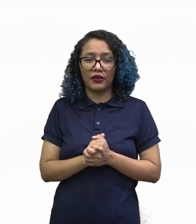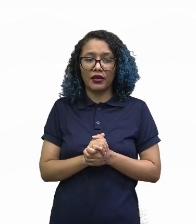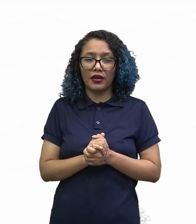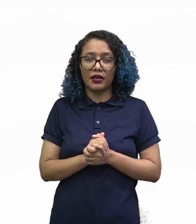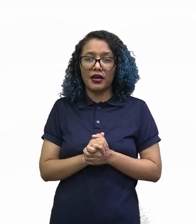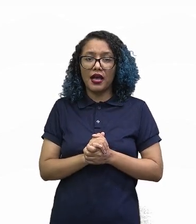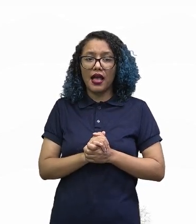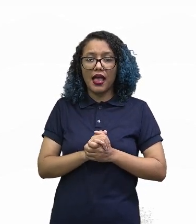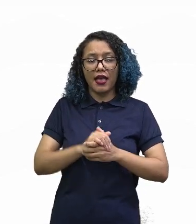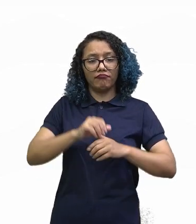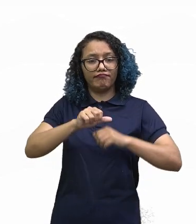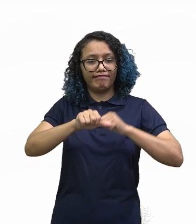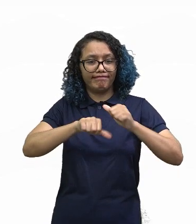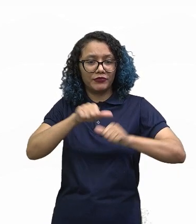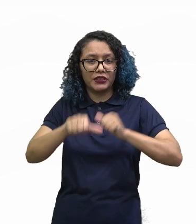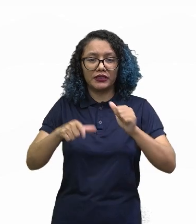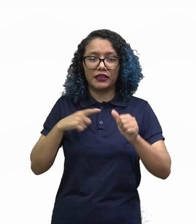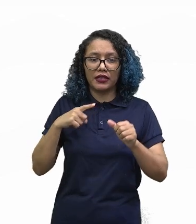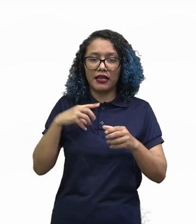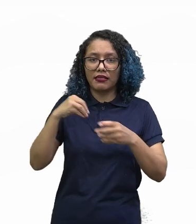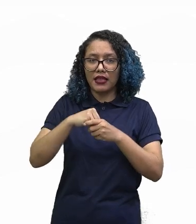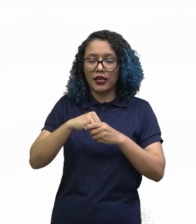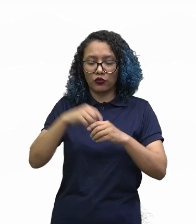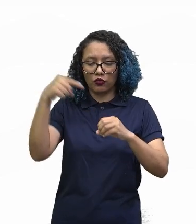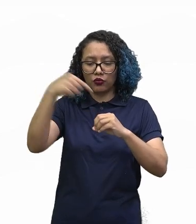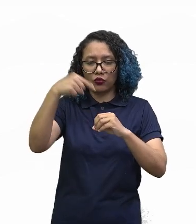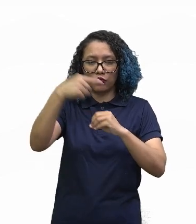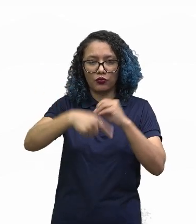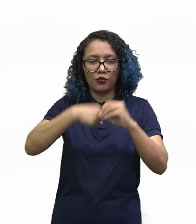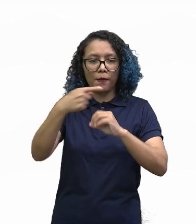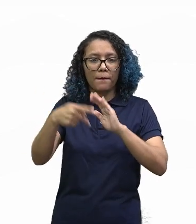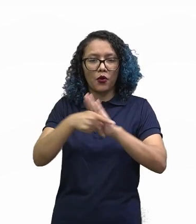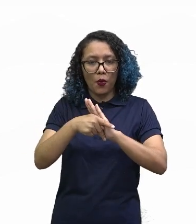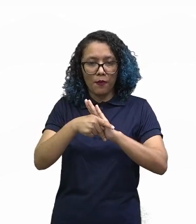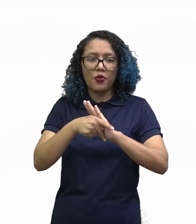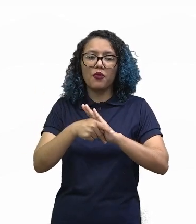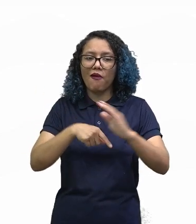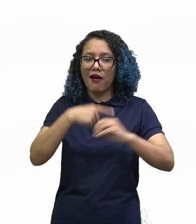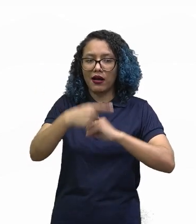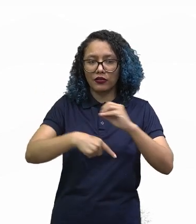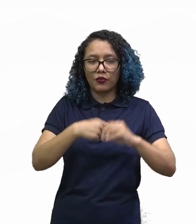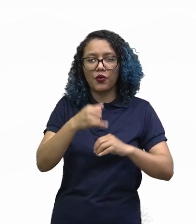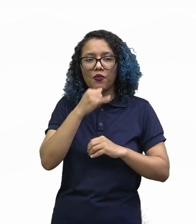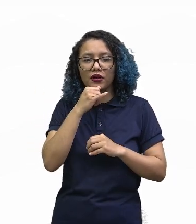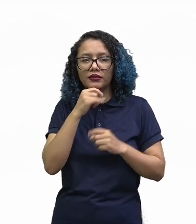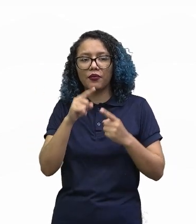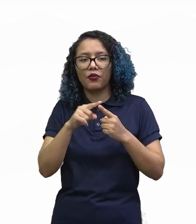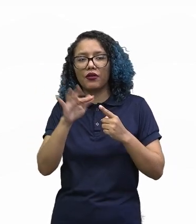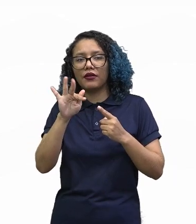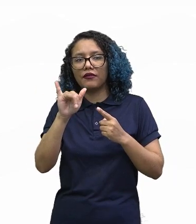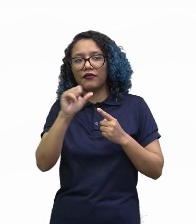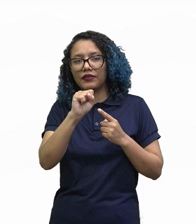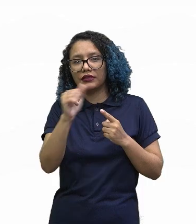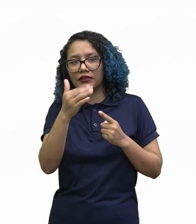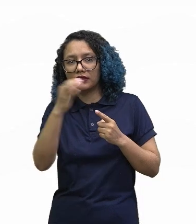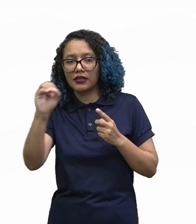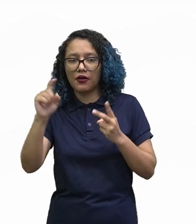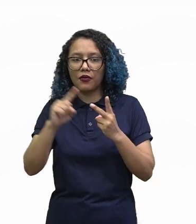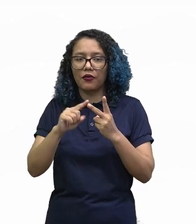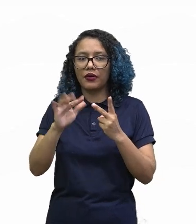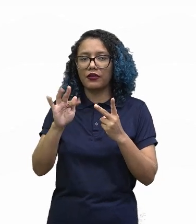no núcleo dos átomos, como a fissão e a fusão nuclear. Ela apresenta